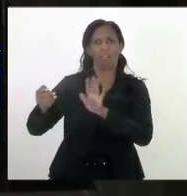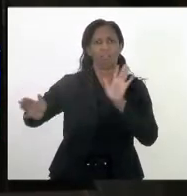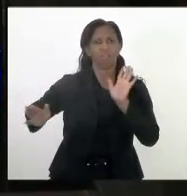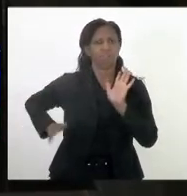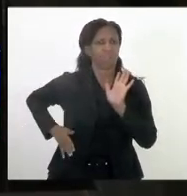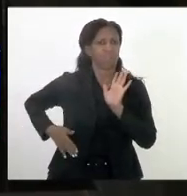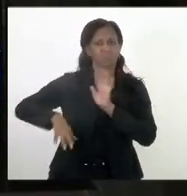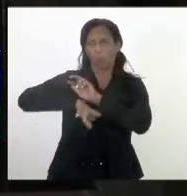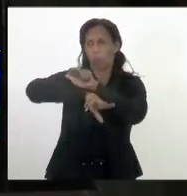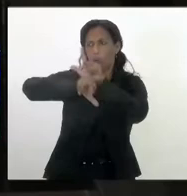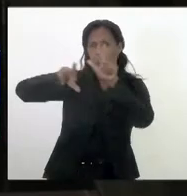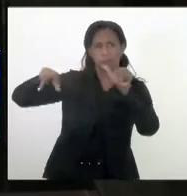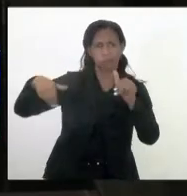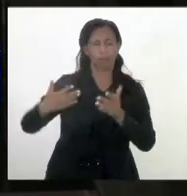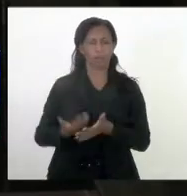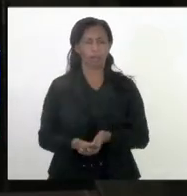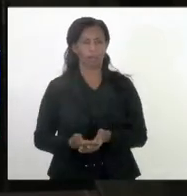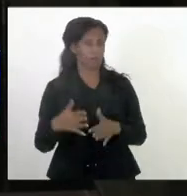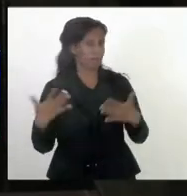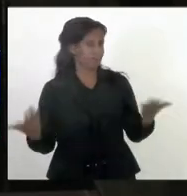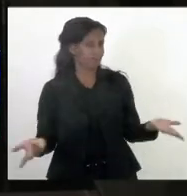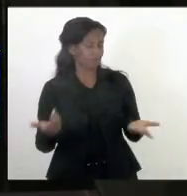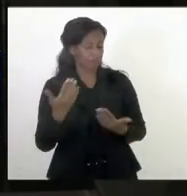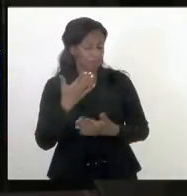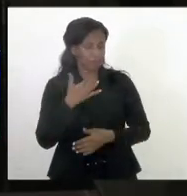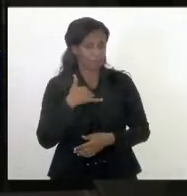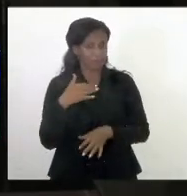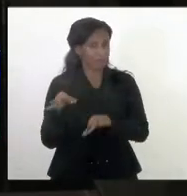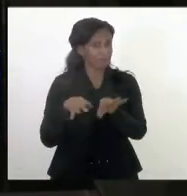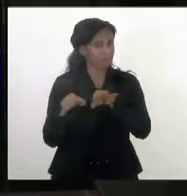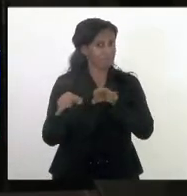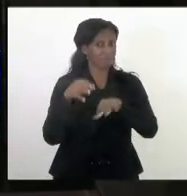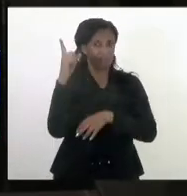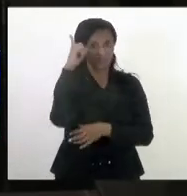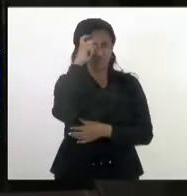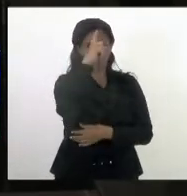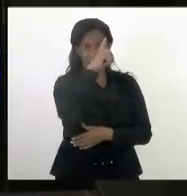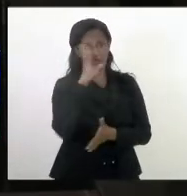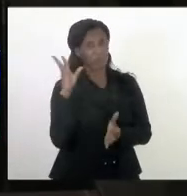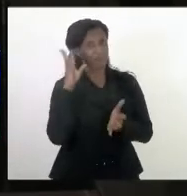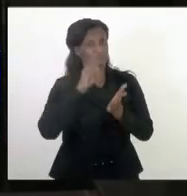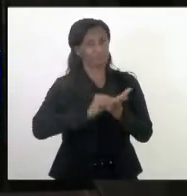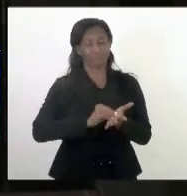tantas outras coisas. Então, sinceramente, para mim é um projeto difícil de